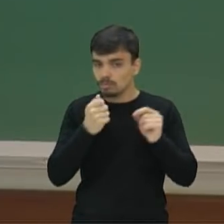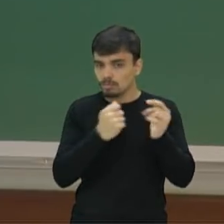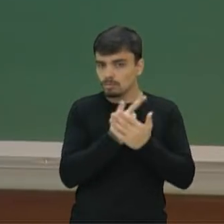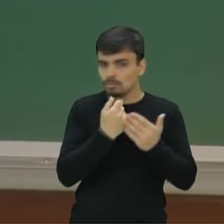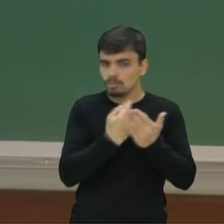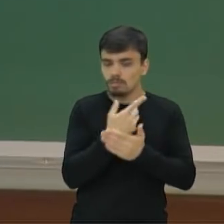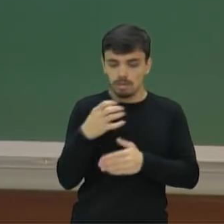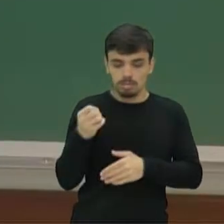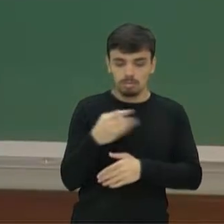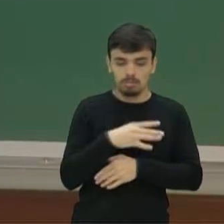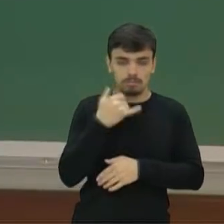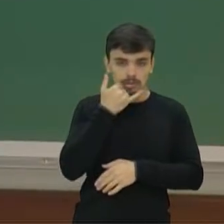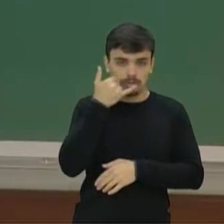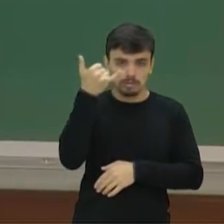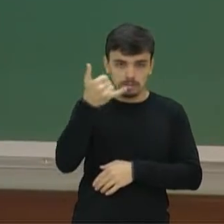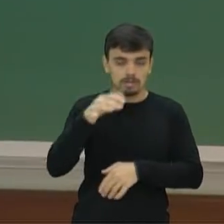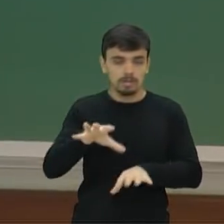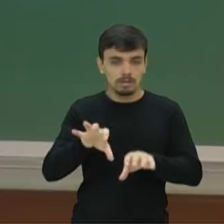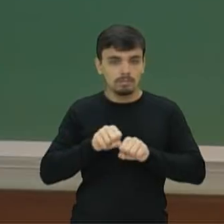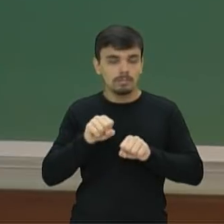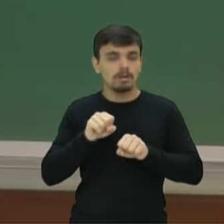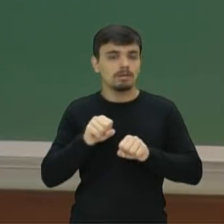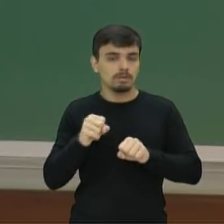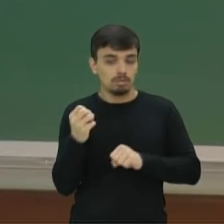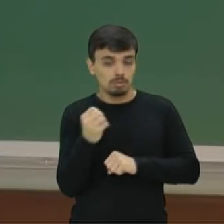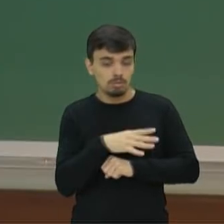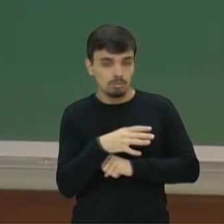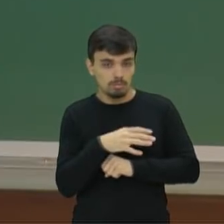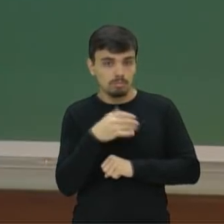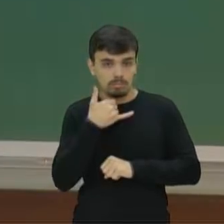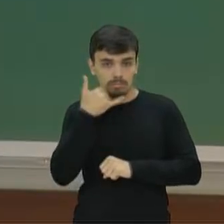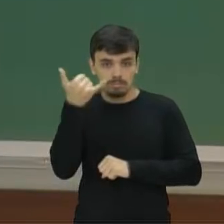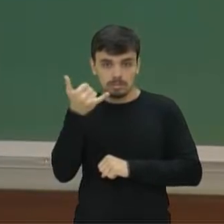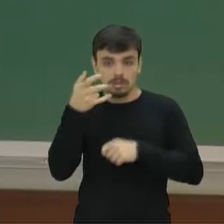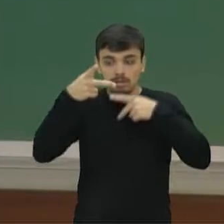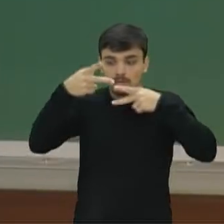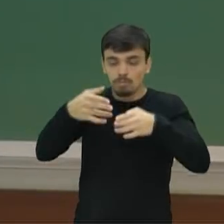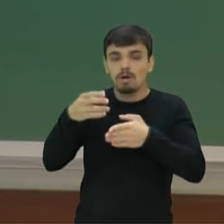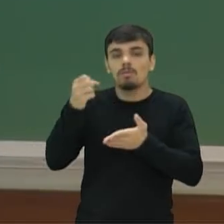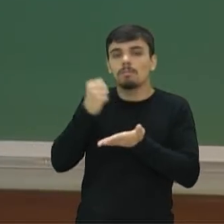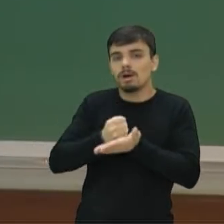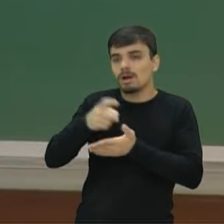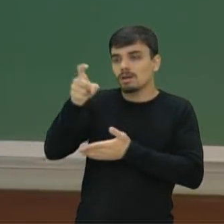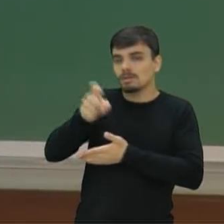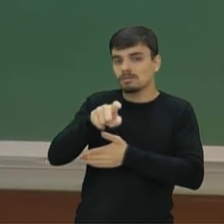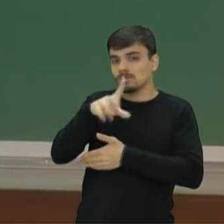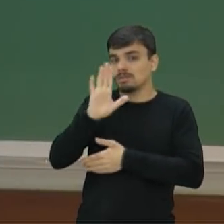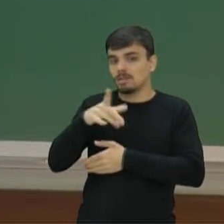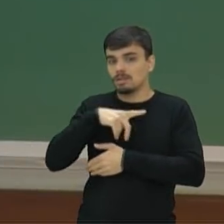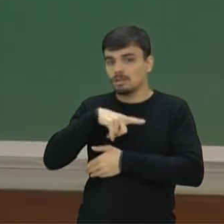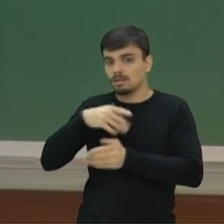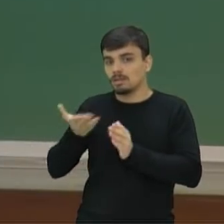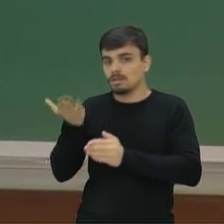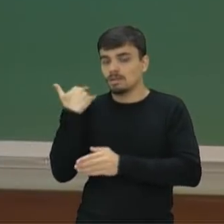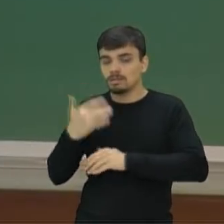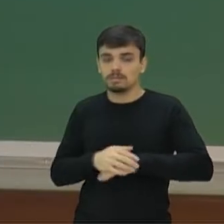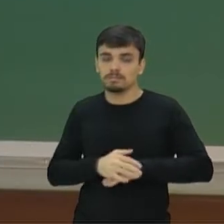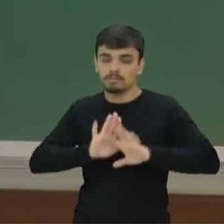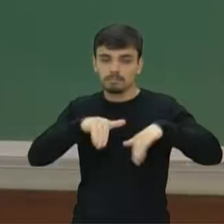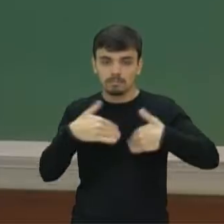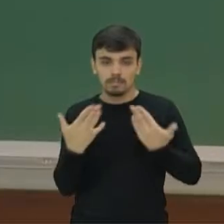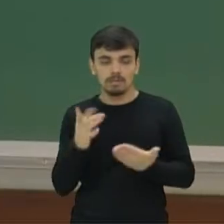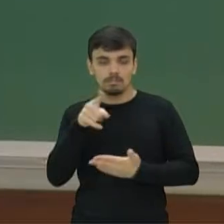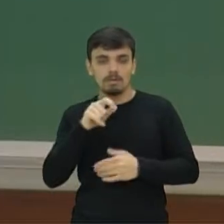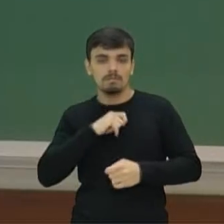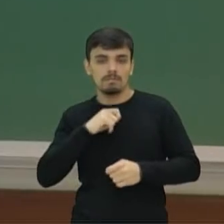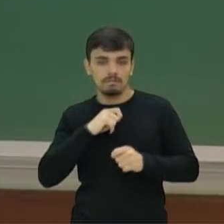comprar um novo celular, adquira um celular novo dessa mesma marca X. Então ele é feito para